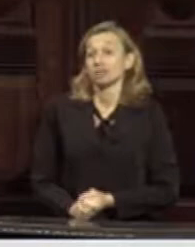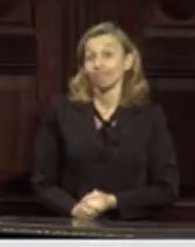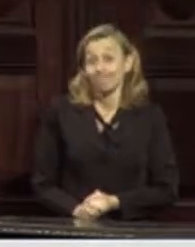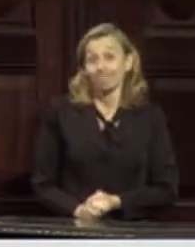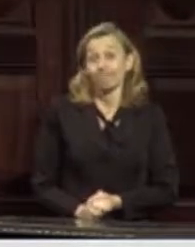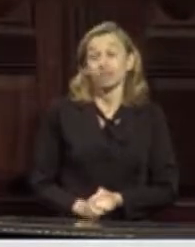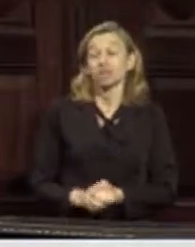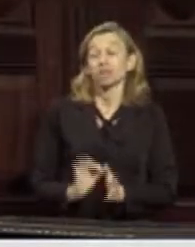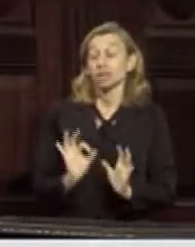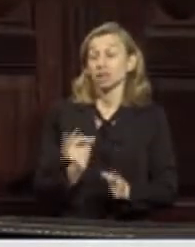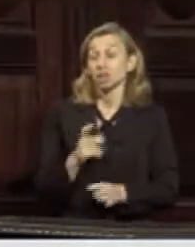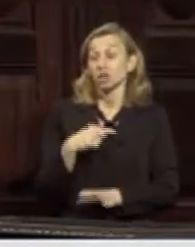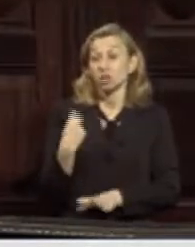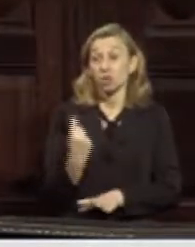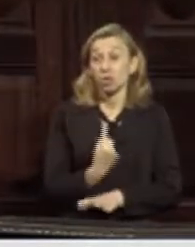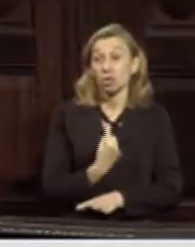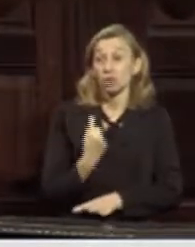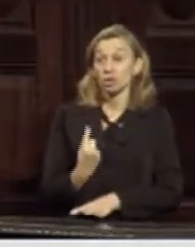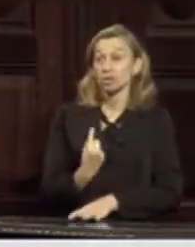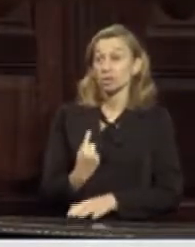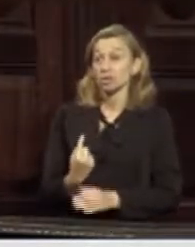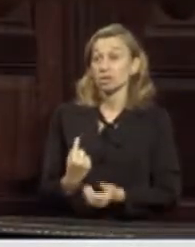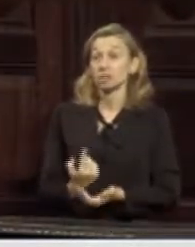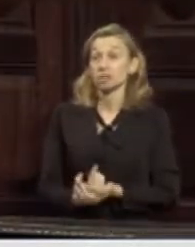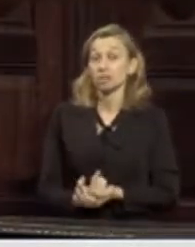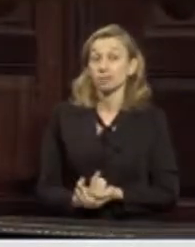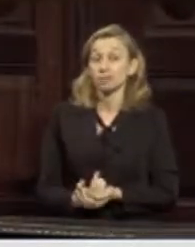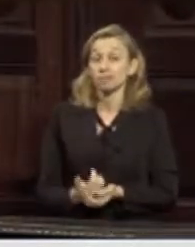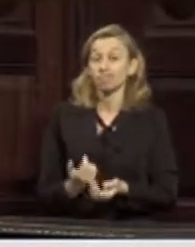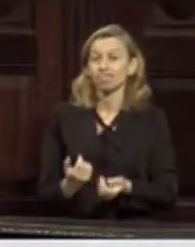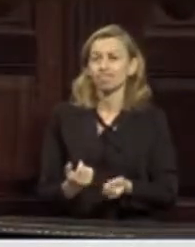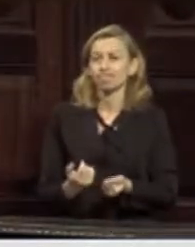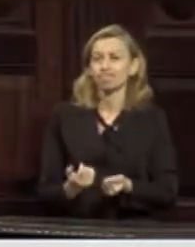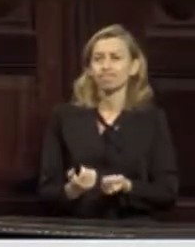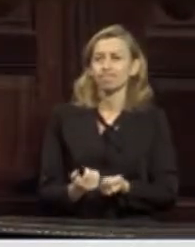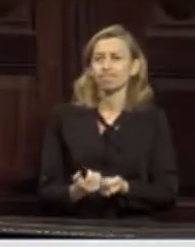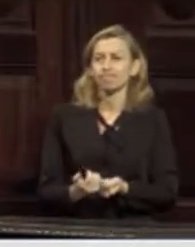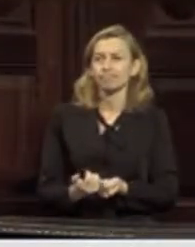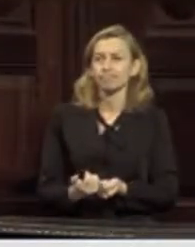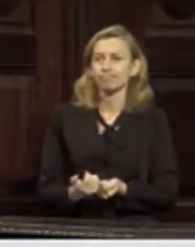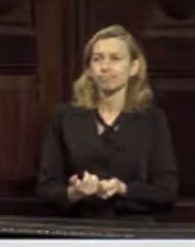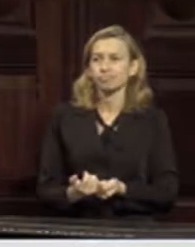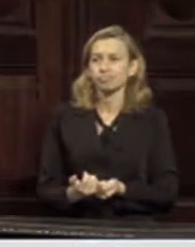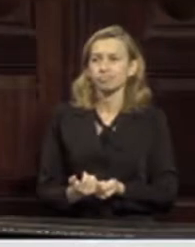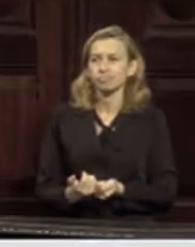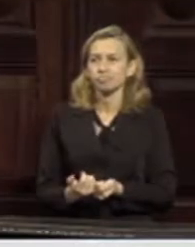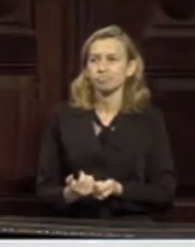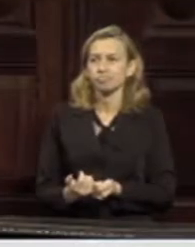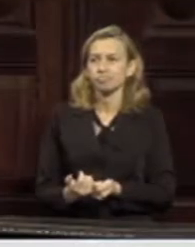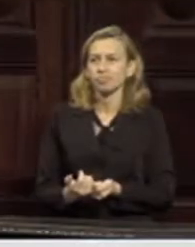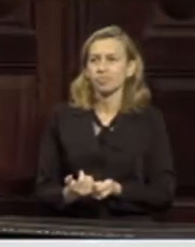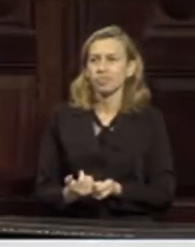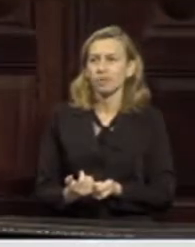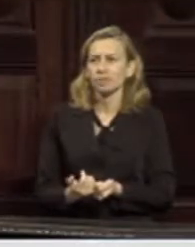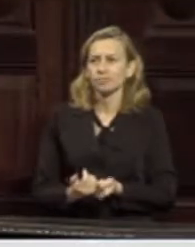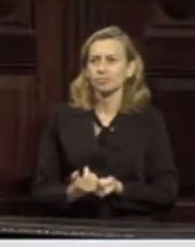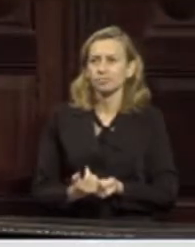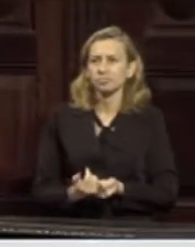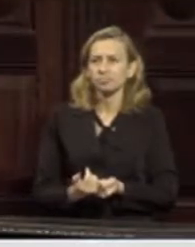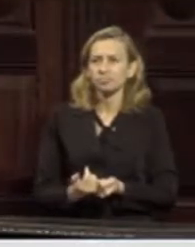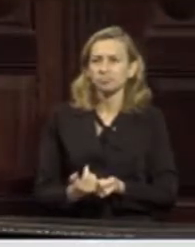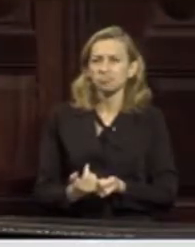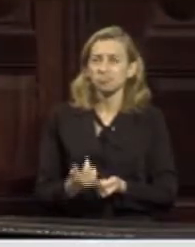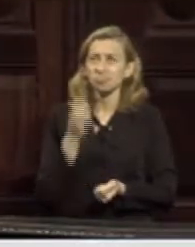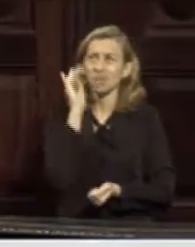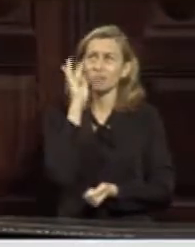ter o equilíbrio para olhar a situação, não imaginando que a intervenção ou o interventor federal poderia mudar esse